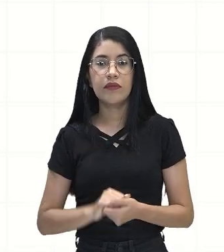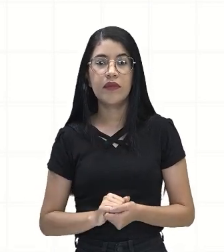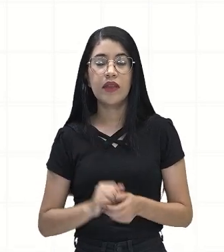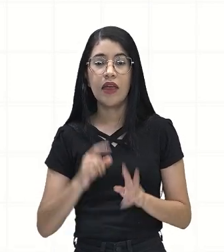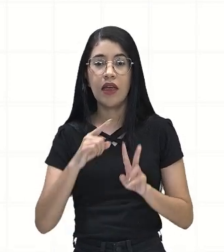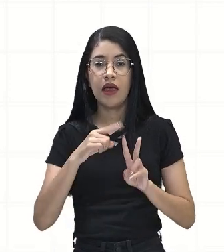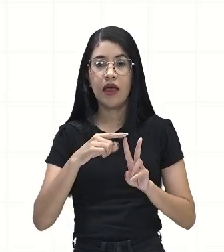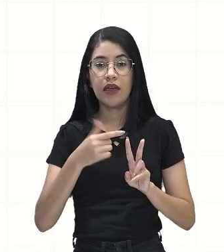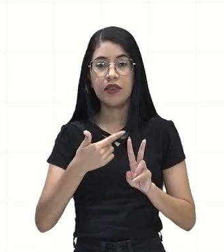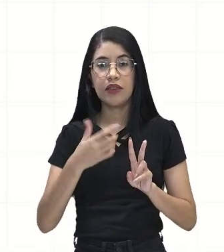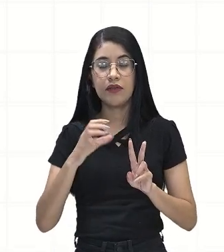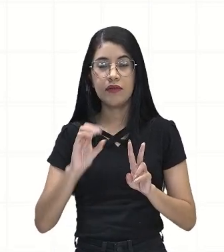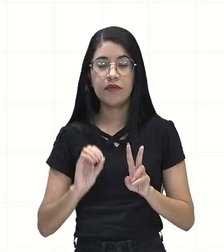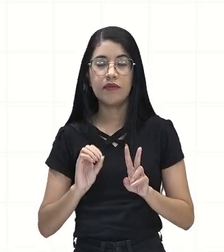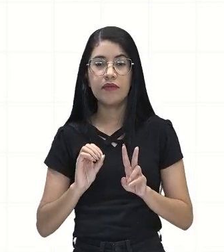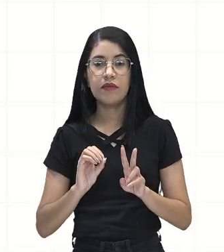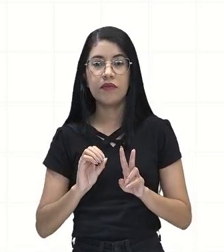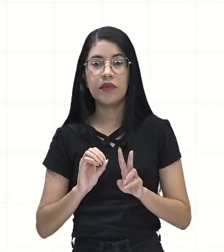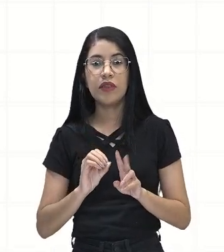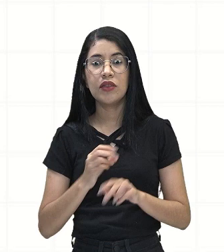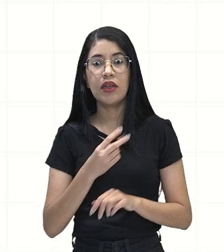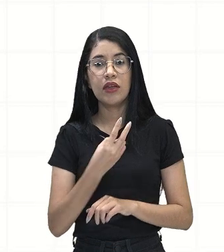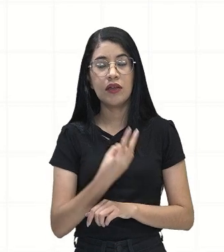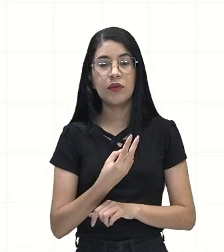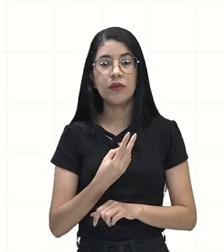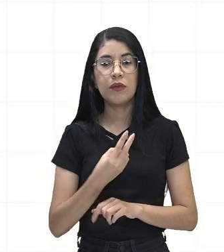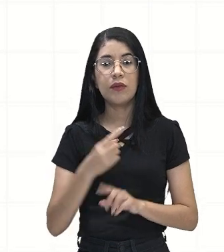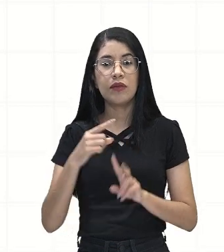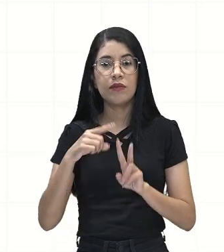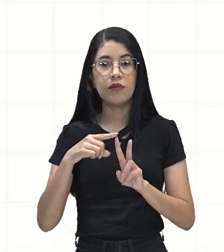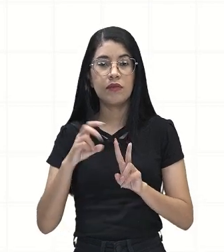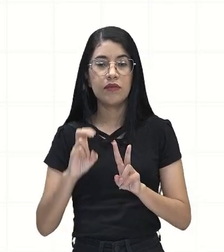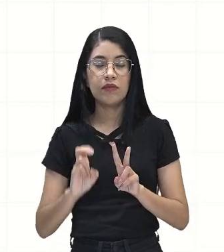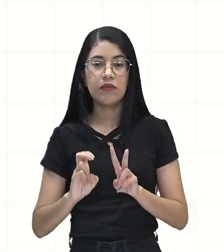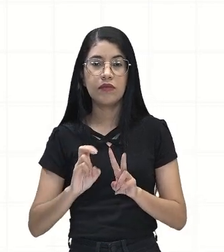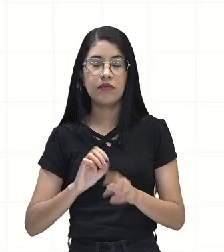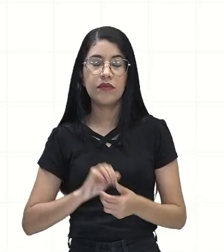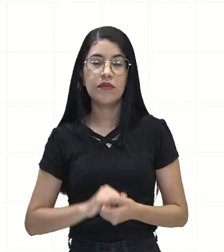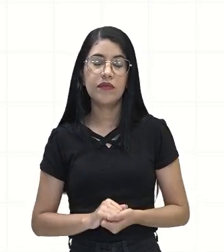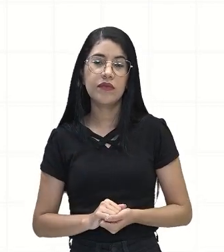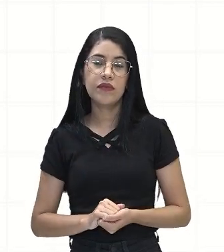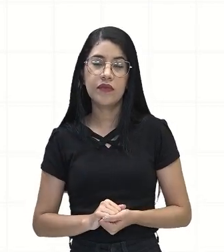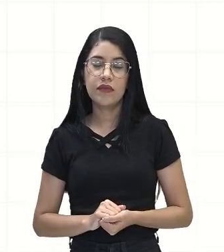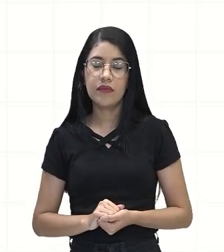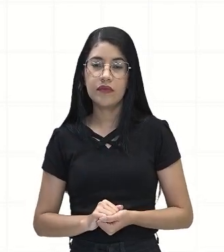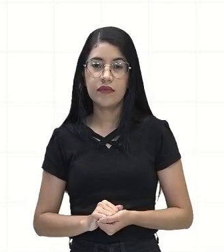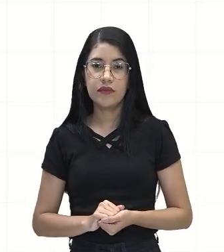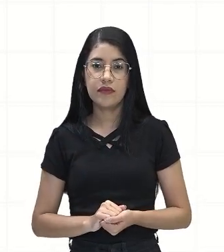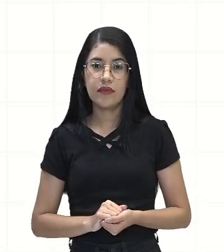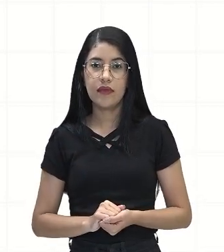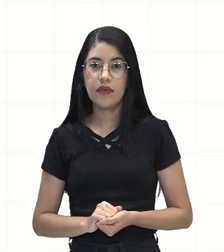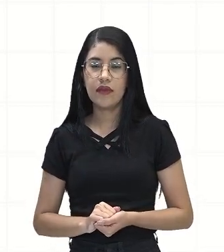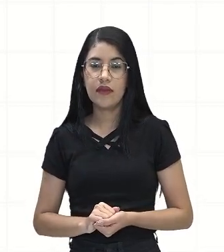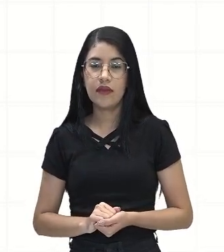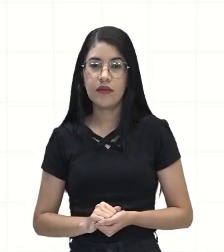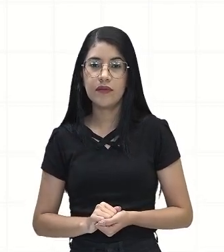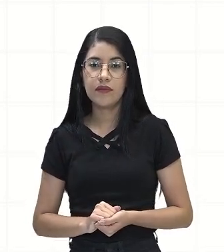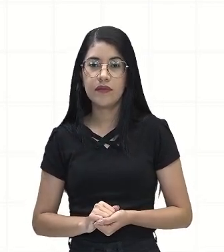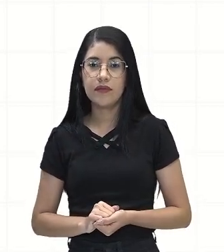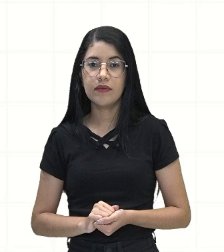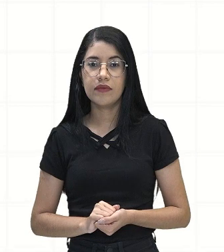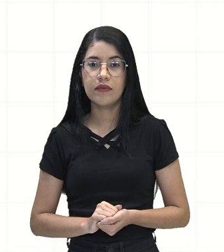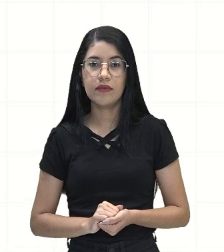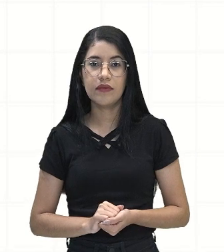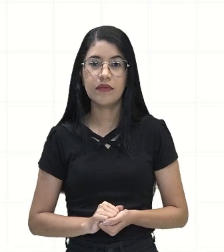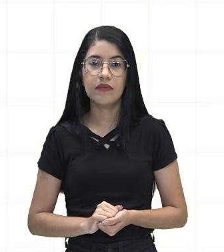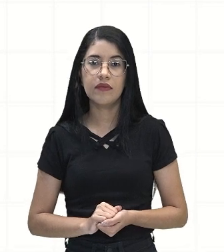Raiz quadrada de 20, nós vamos obter, né, 2 raiz de 5. Beleza?